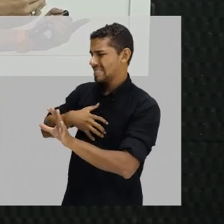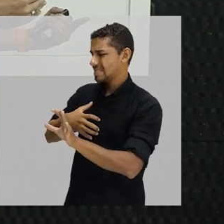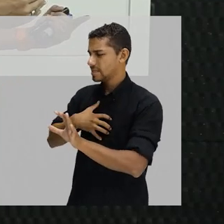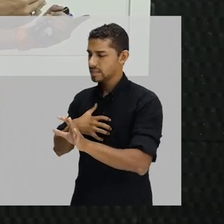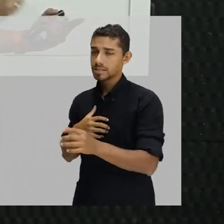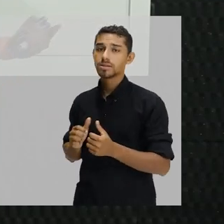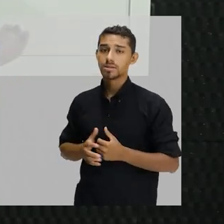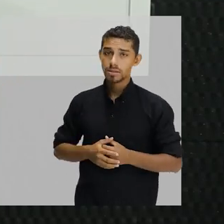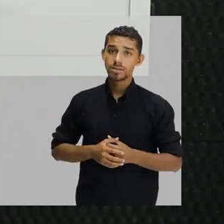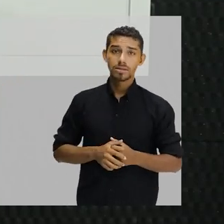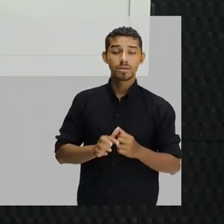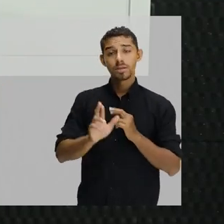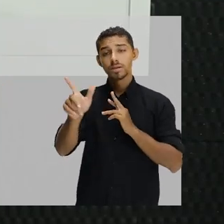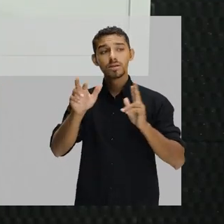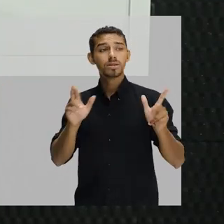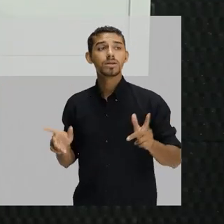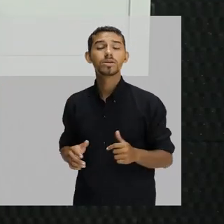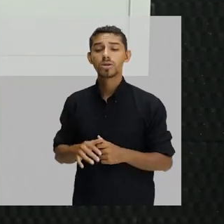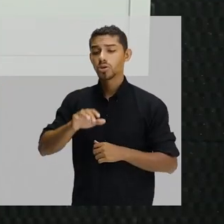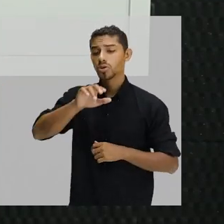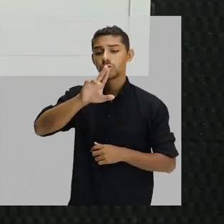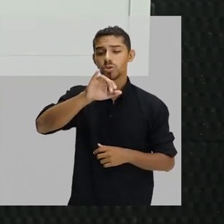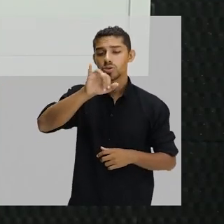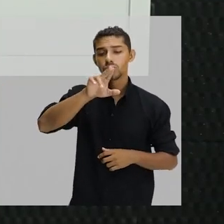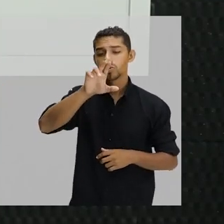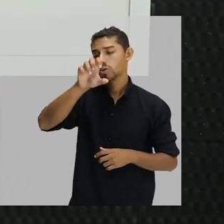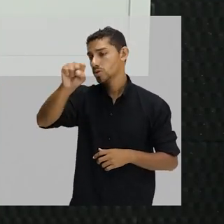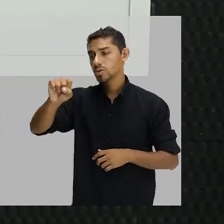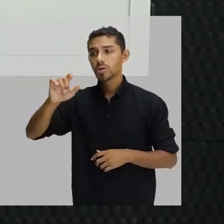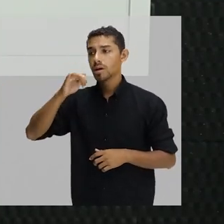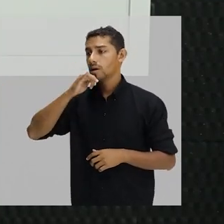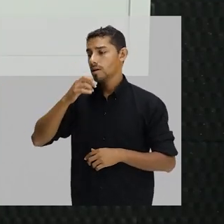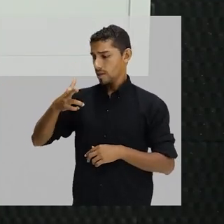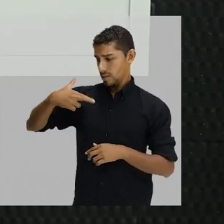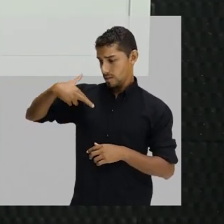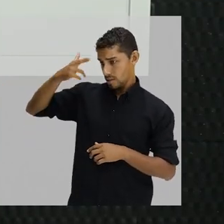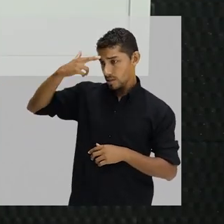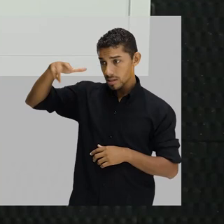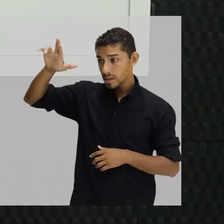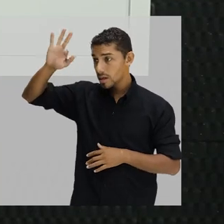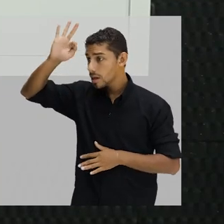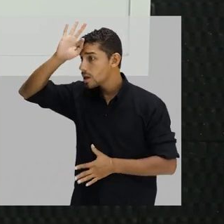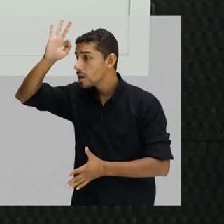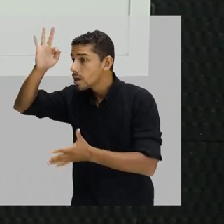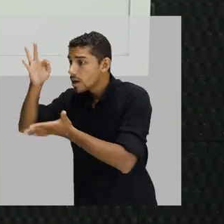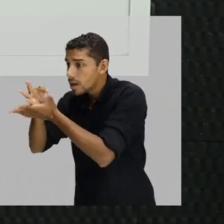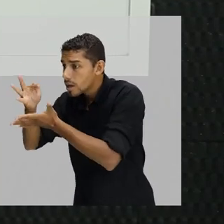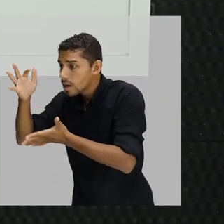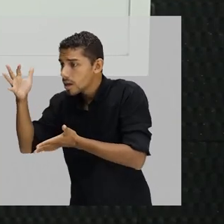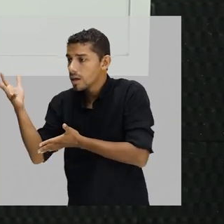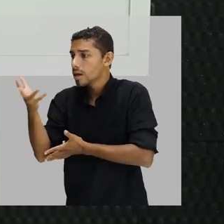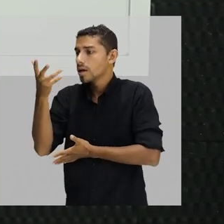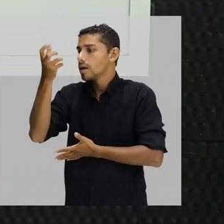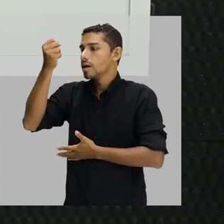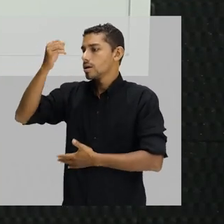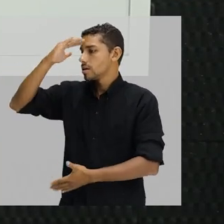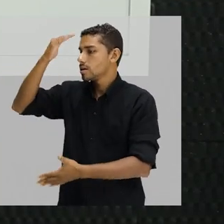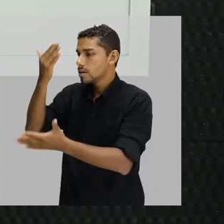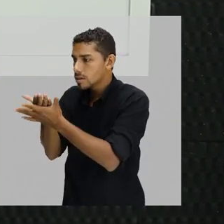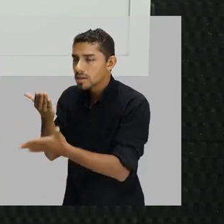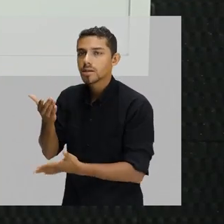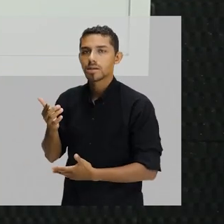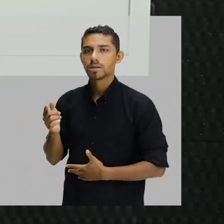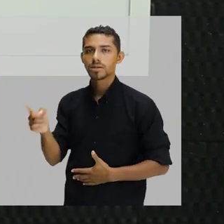sensibilidade, okay? Que é diferenciado do juízo religioso, que está associado à questão da fé, da salvação, da crença.